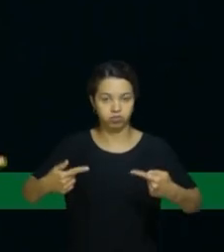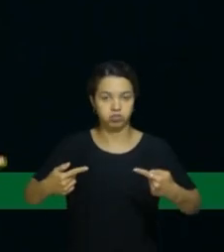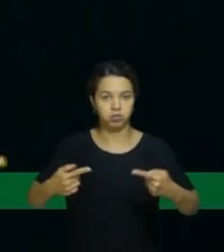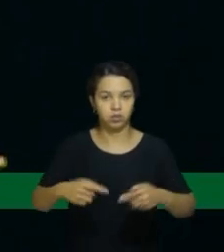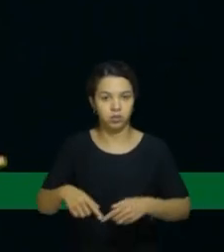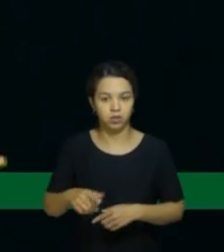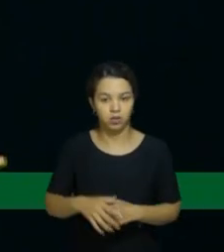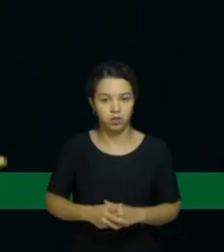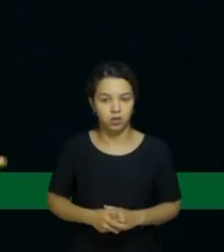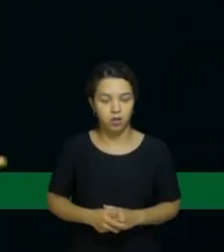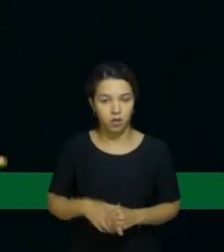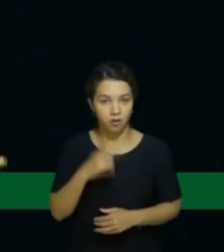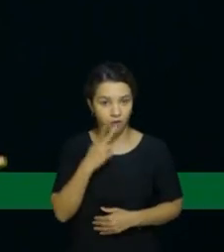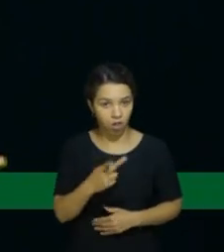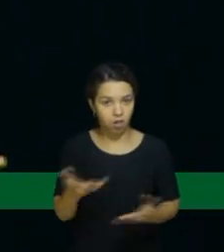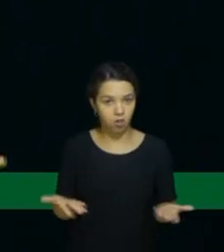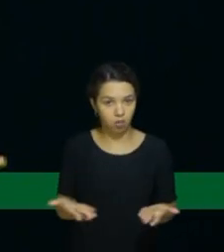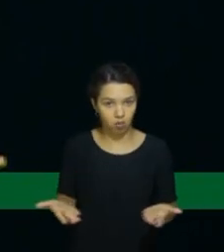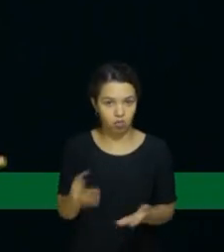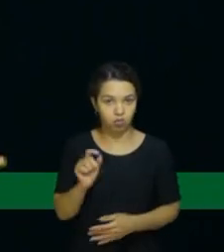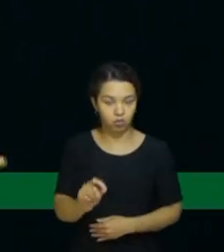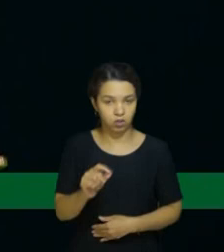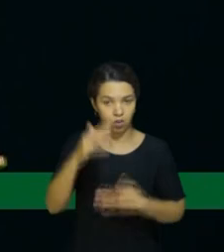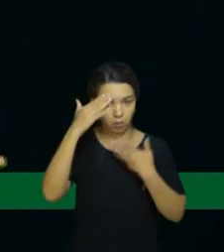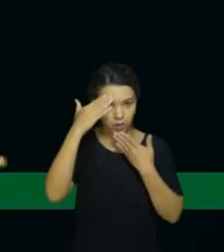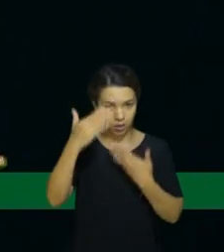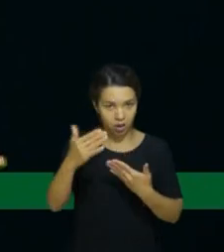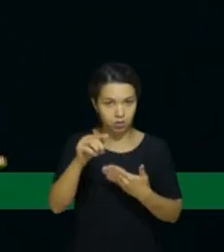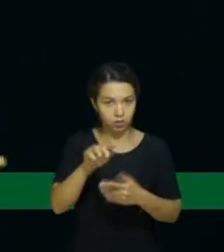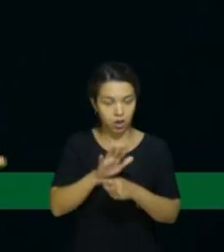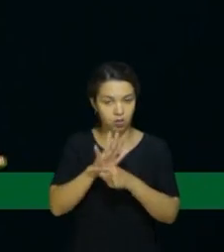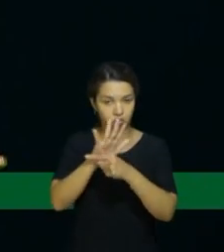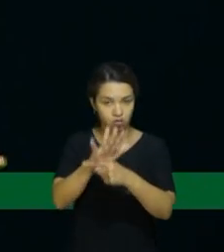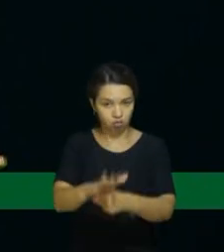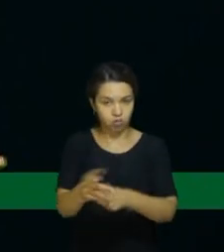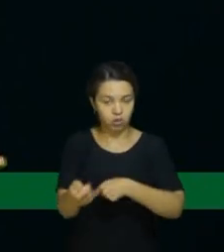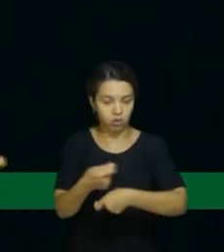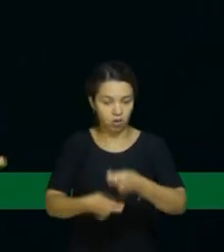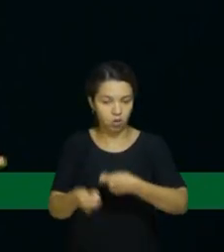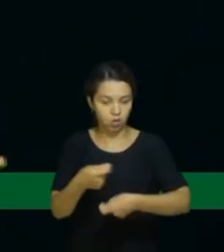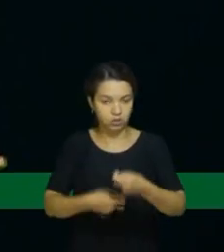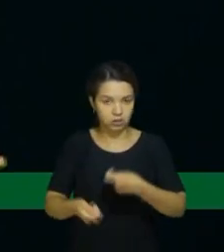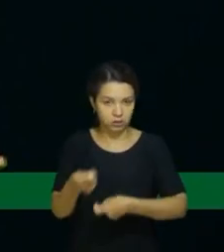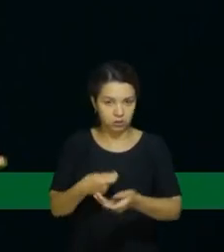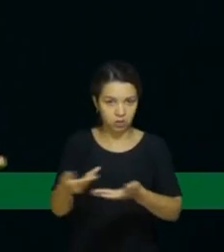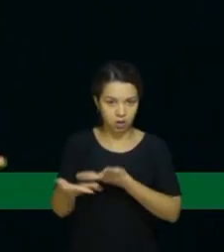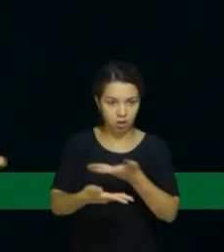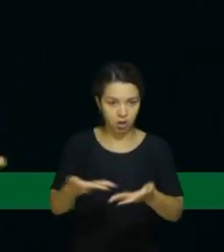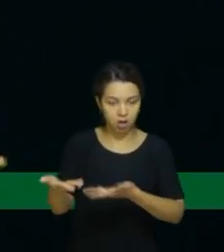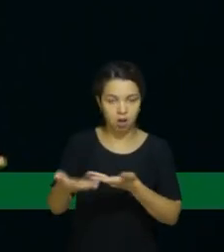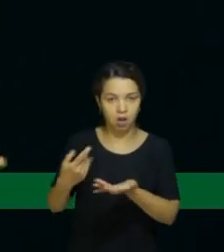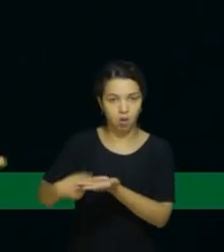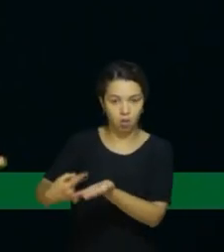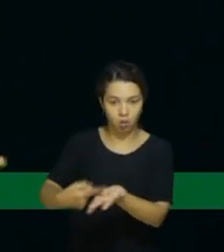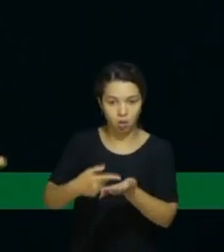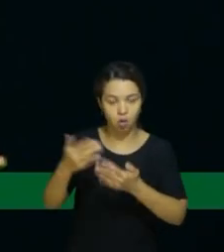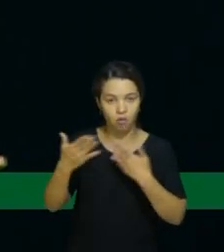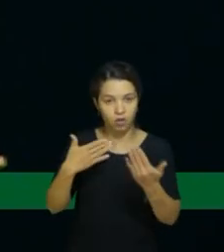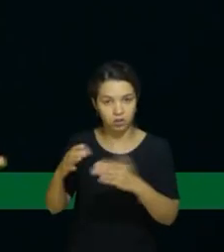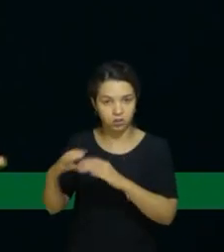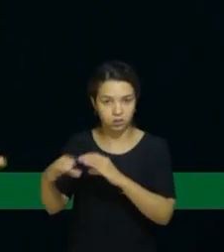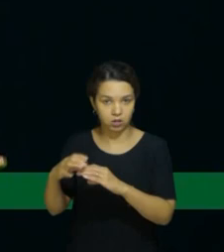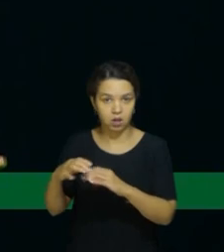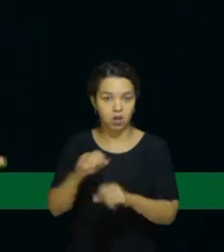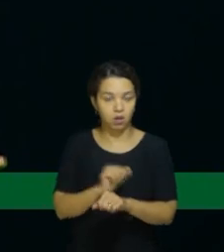dizer hoje é obrigado por quem está ajudando a negociar eu espero deputados e deputada Paulinha que até